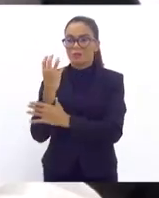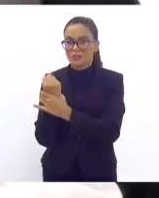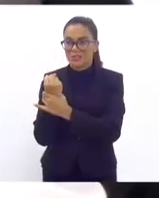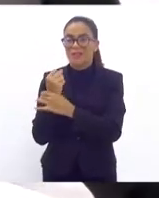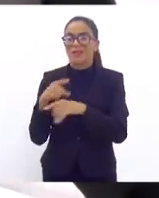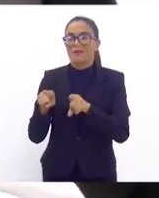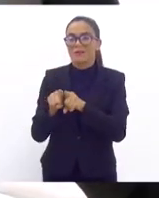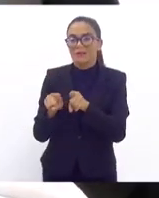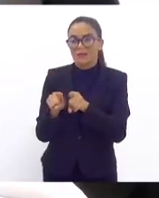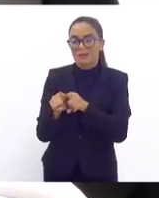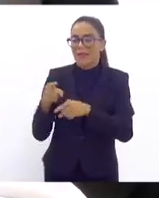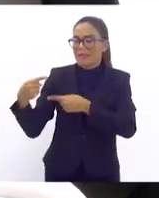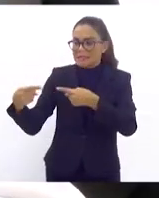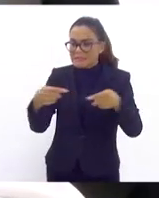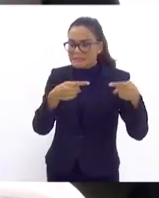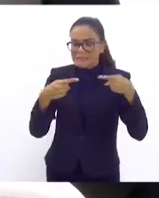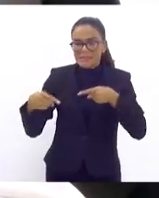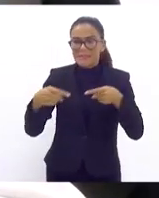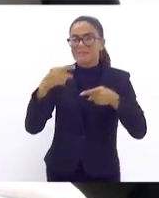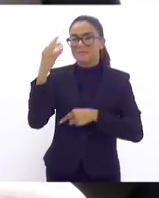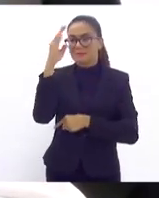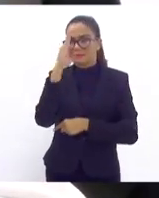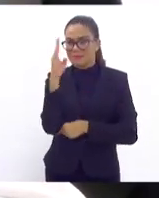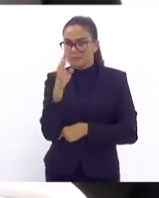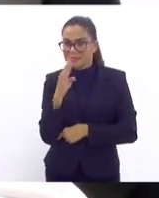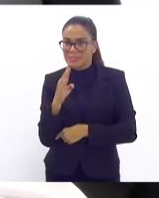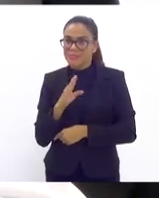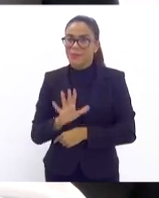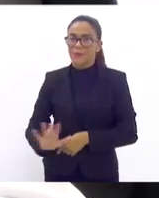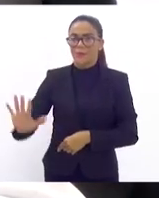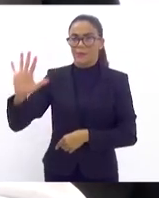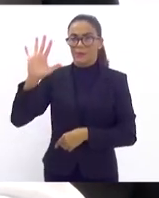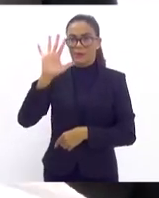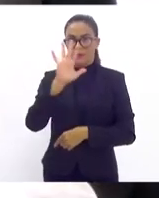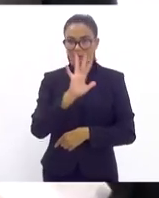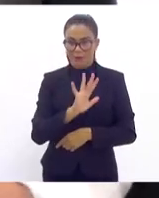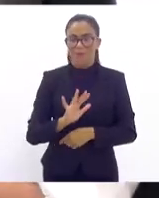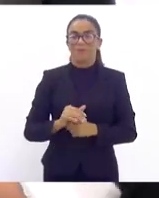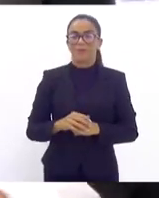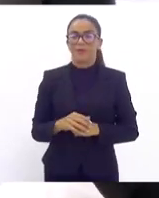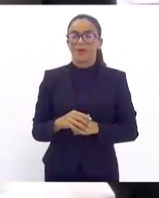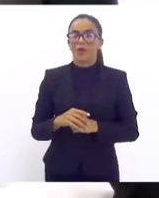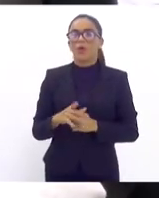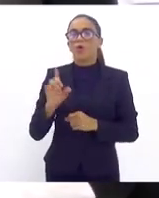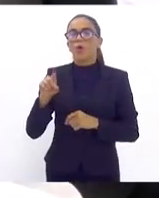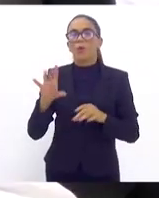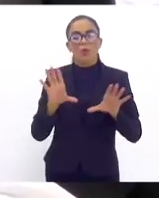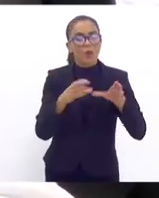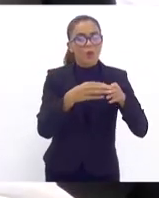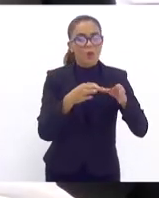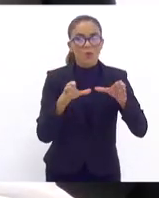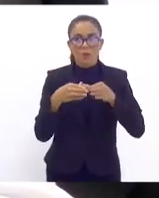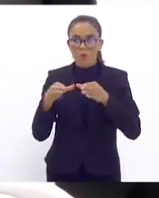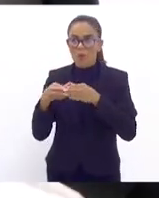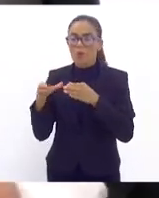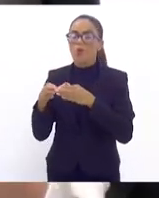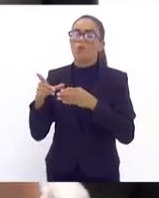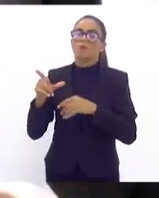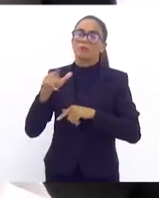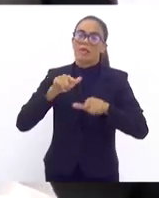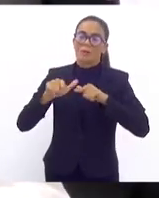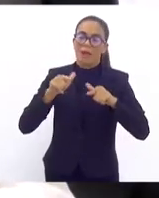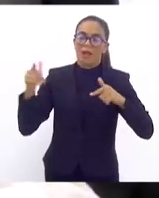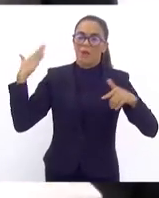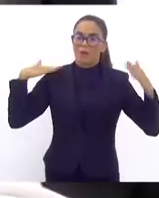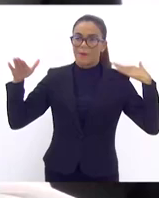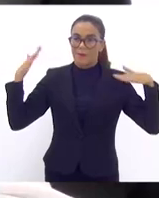é debatida no Brasil como um todo, não é, como um dos trabalhos da Marinha do Brasil e também